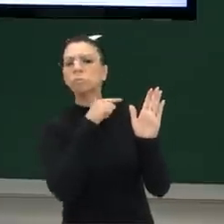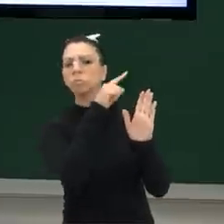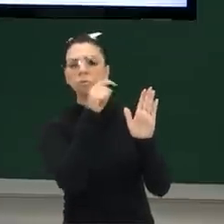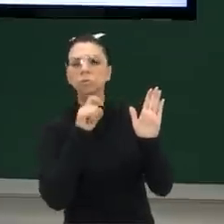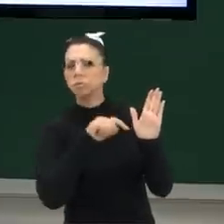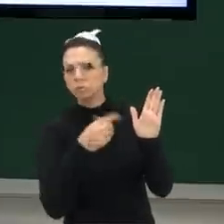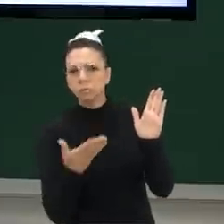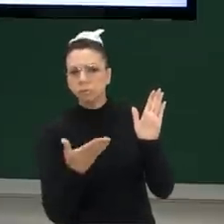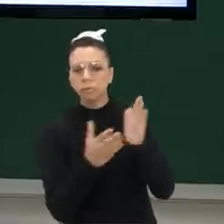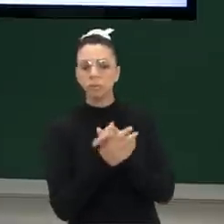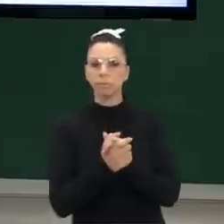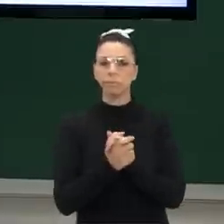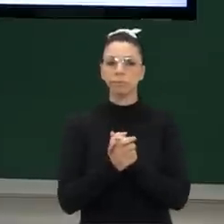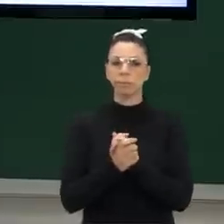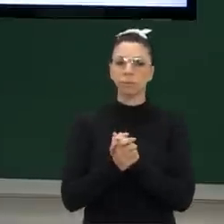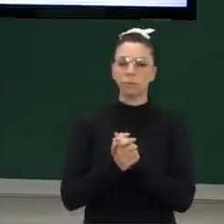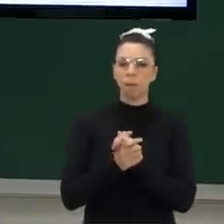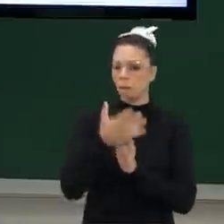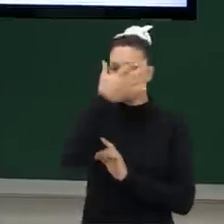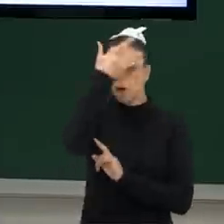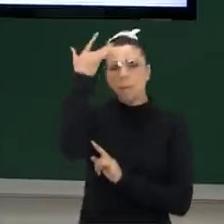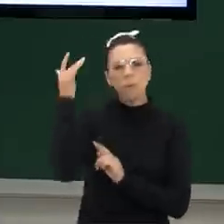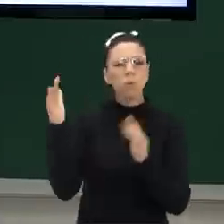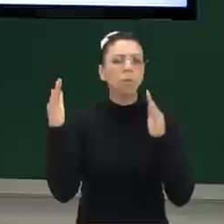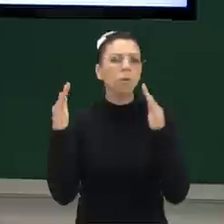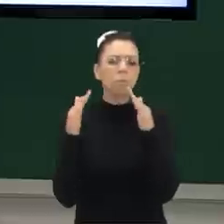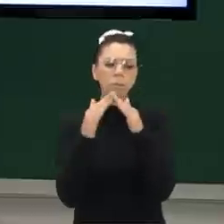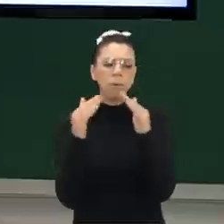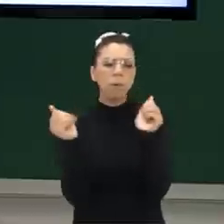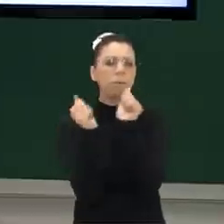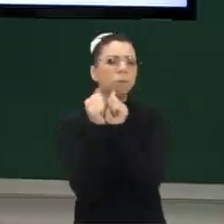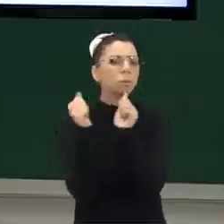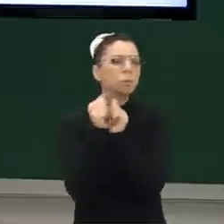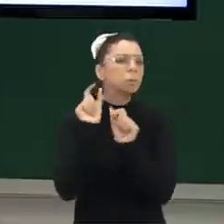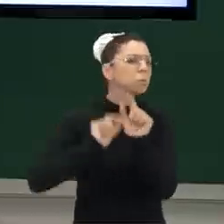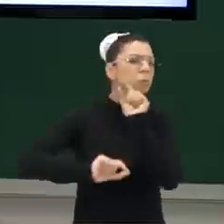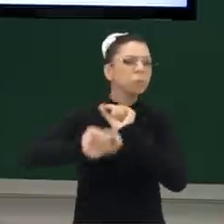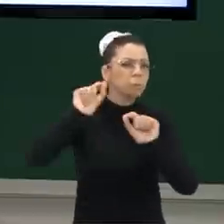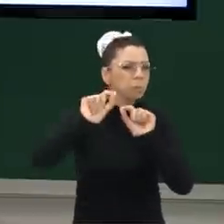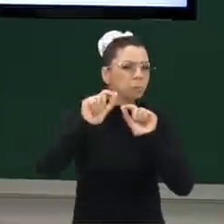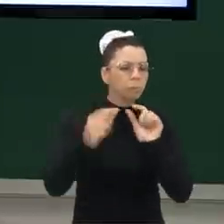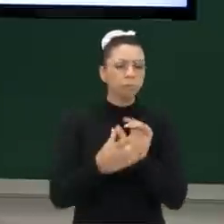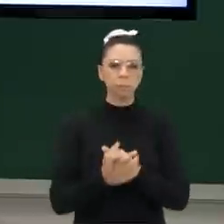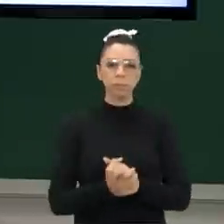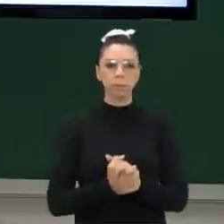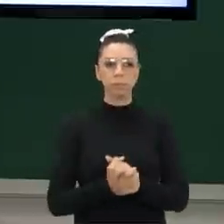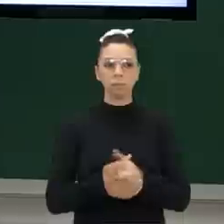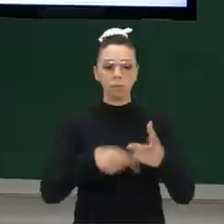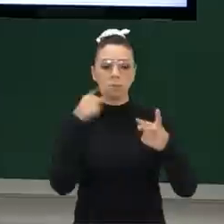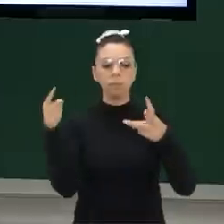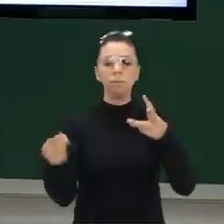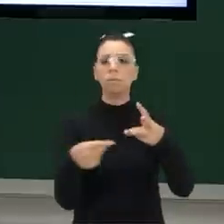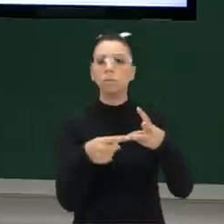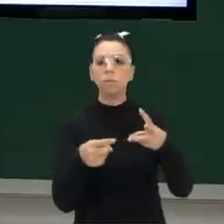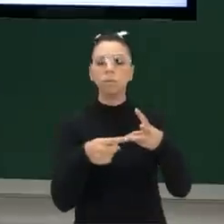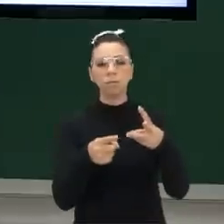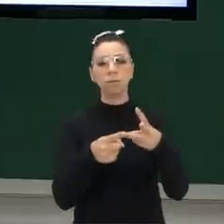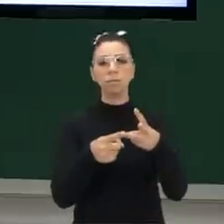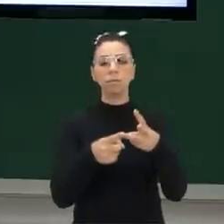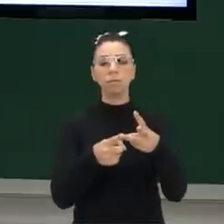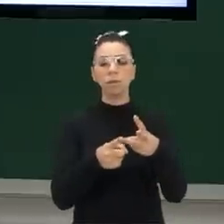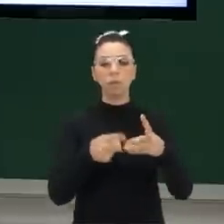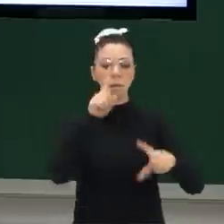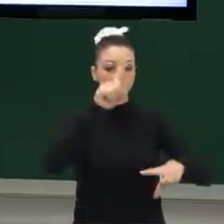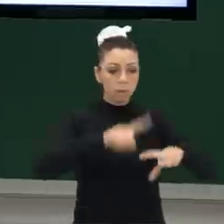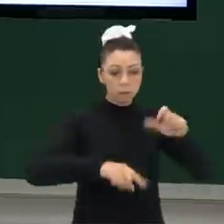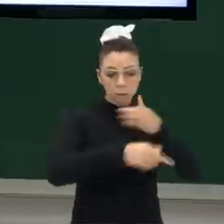pessoa mora? Ela falou com quem ela mora? E aí, é com quem? E quais foram as